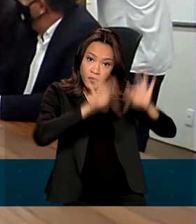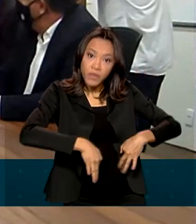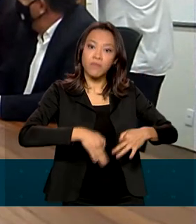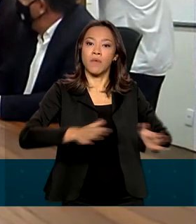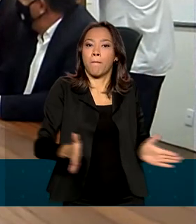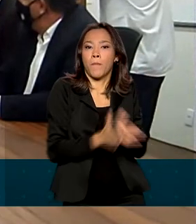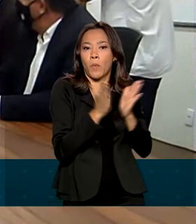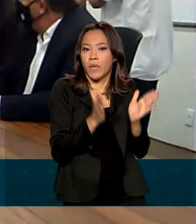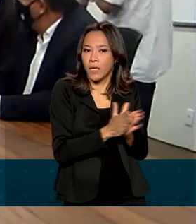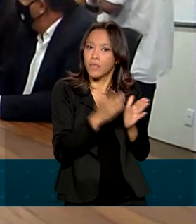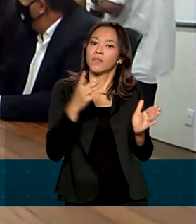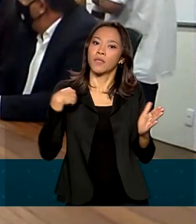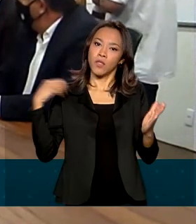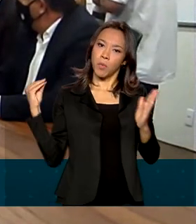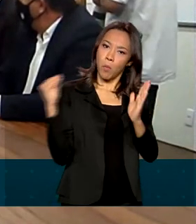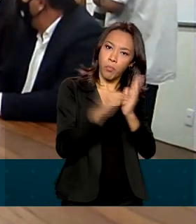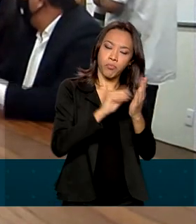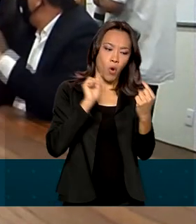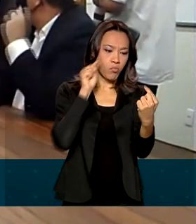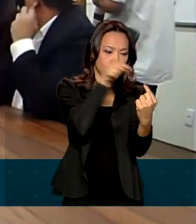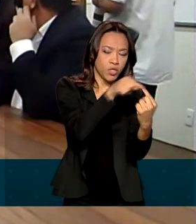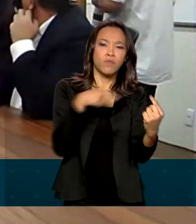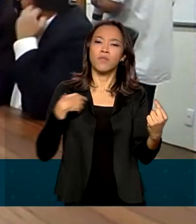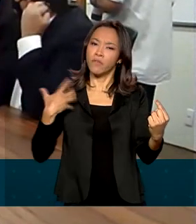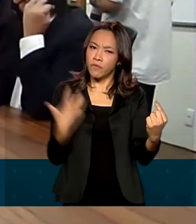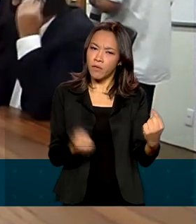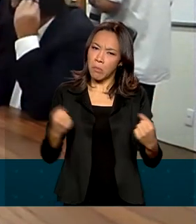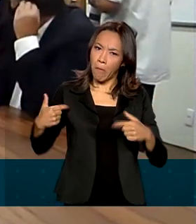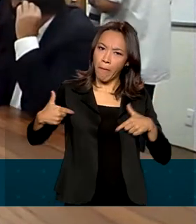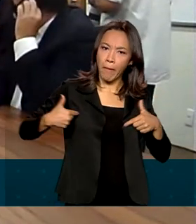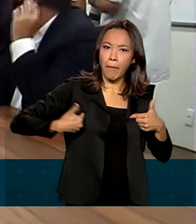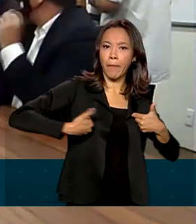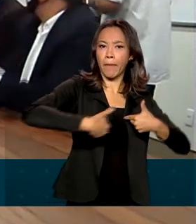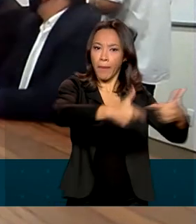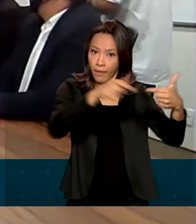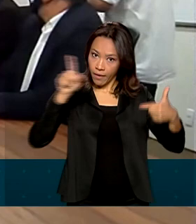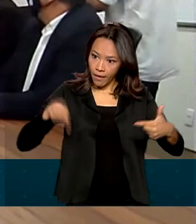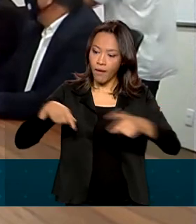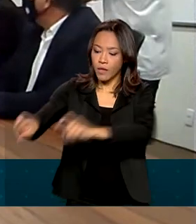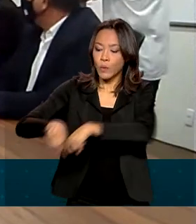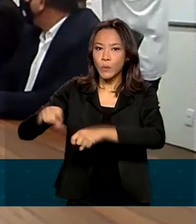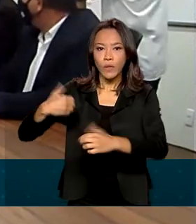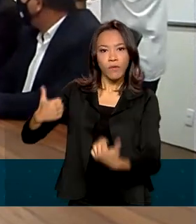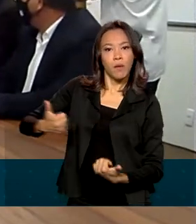temos, e nós temos que combatê-la, com certeza vai ser a agricultura de novo que vai ajudar e alimentar o mundo. agricultura de agricultura vai agricultura